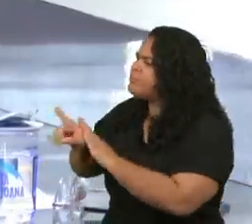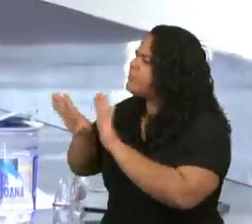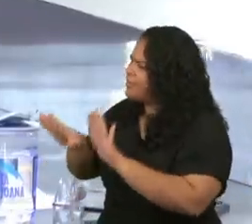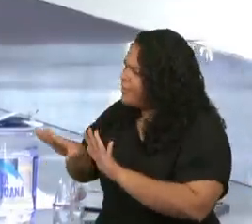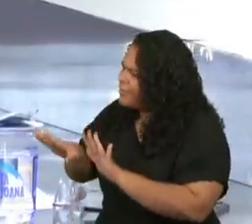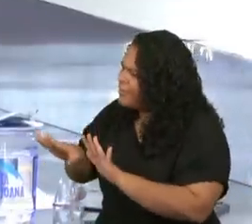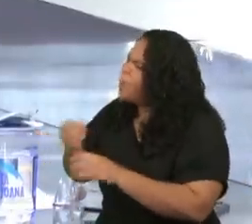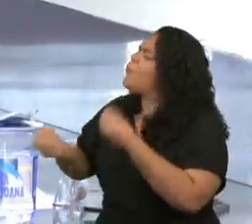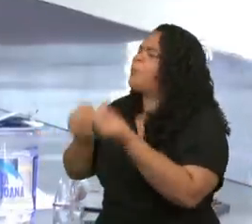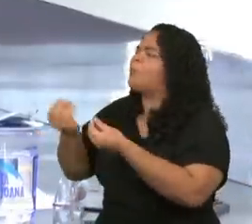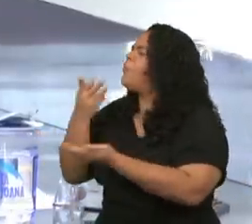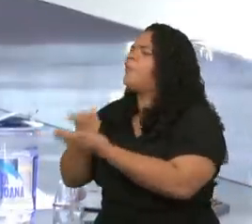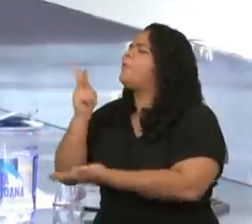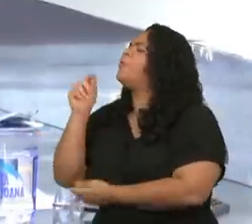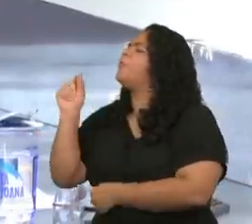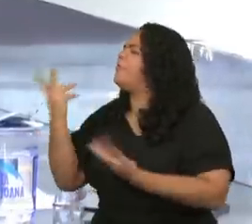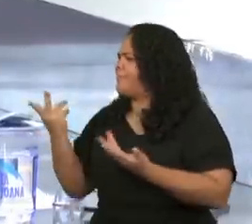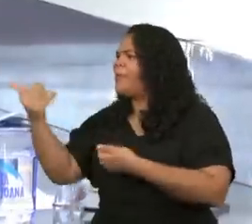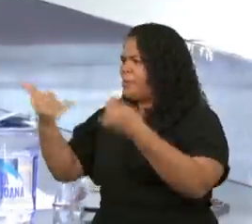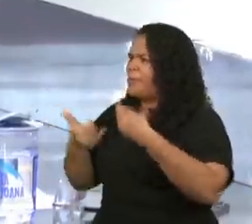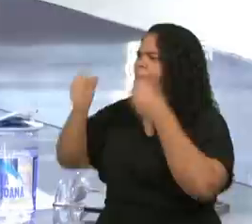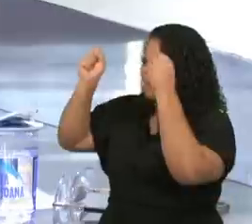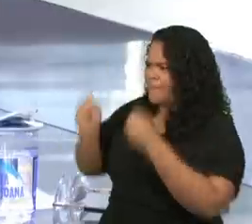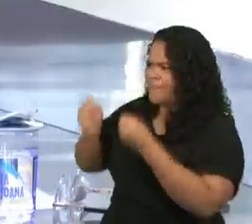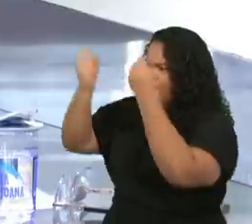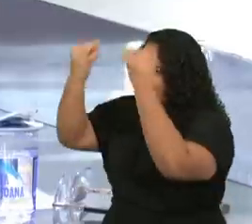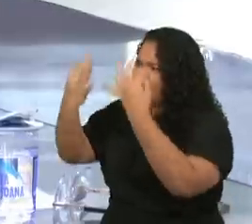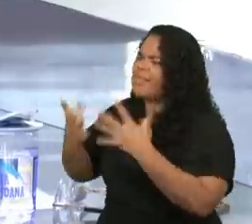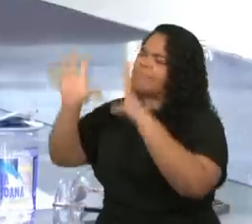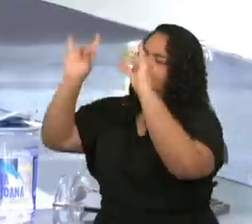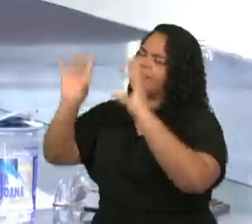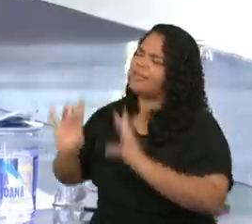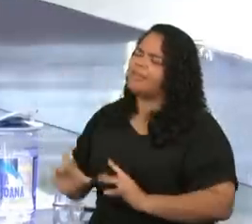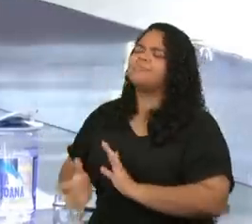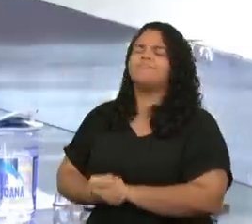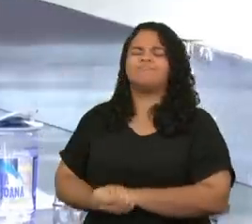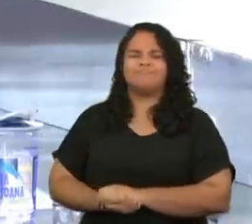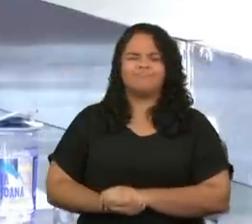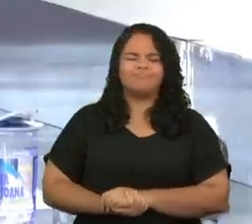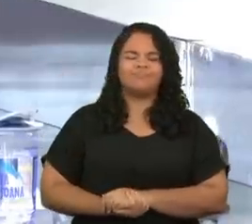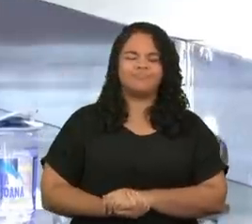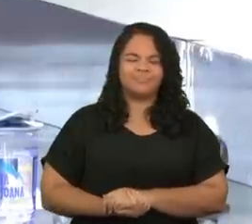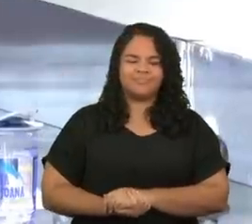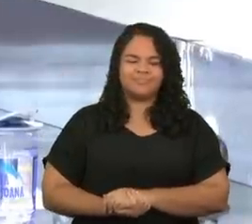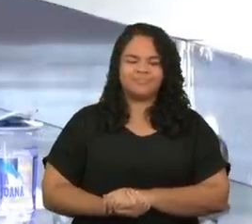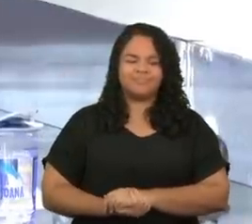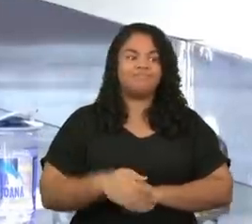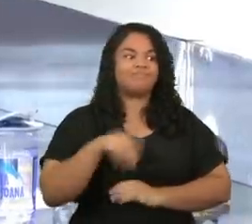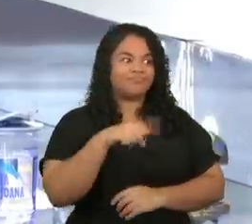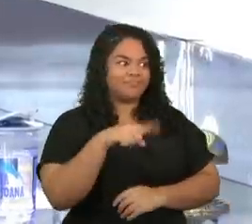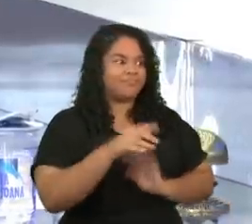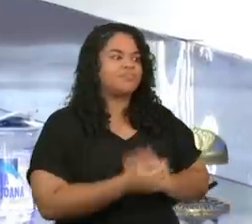Reginaldo Man Tavares E como foi que eles a um estava lá fora